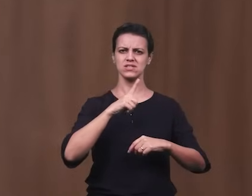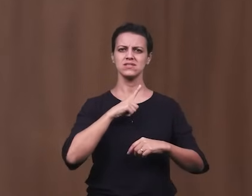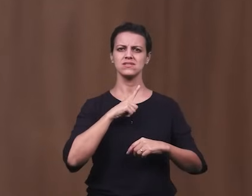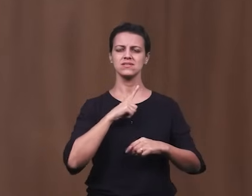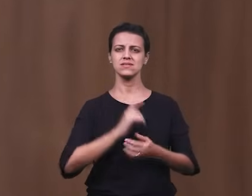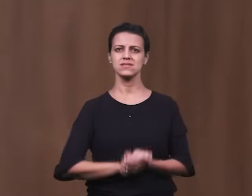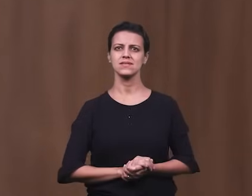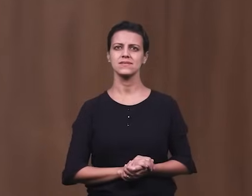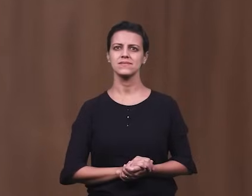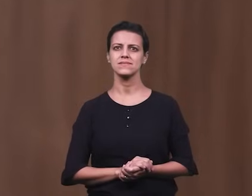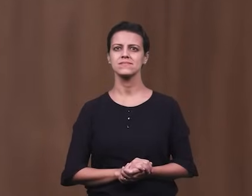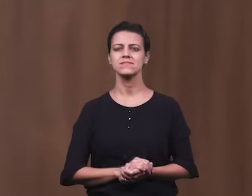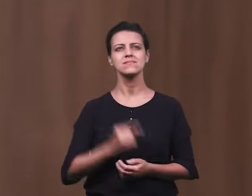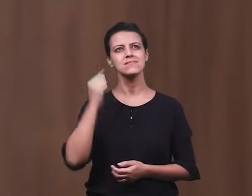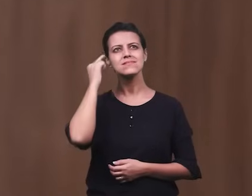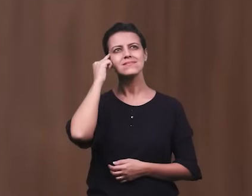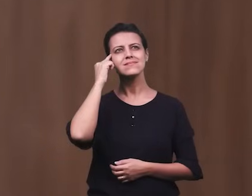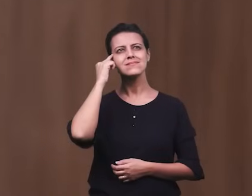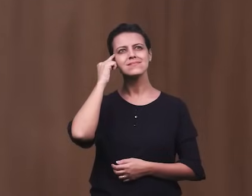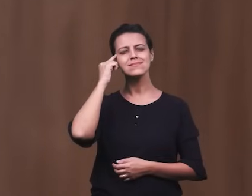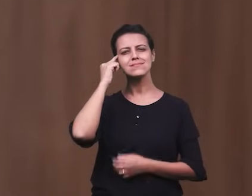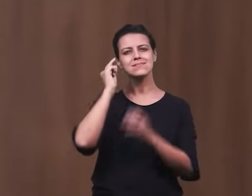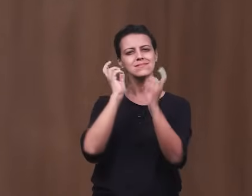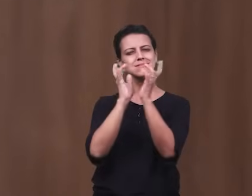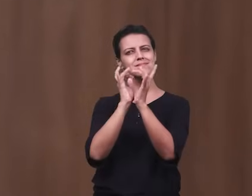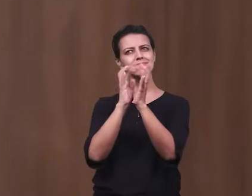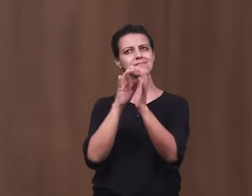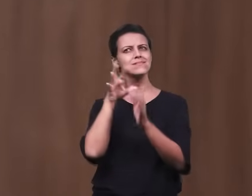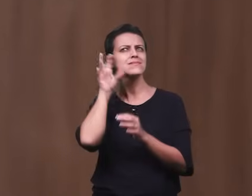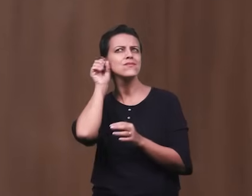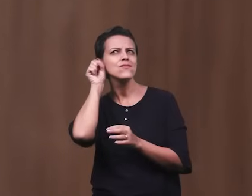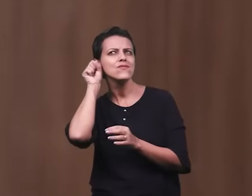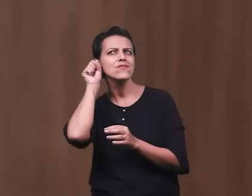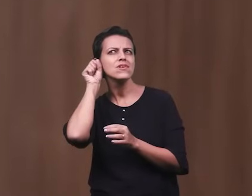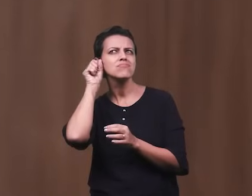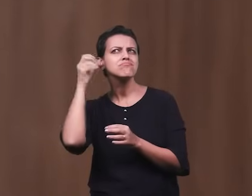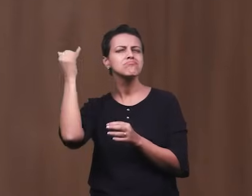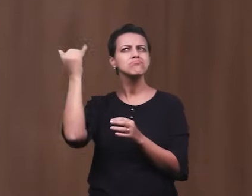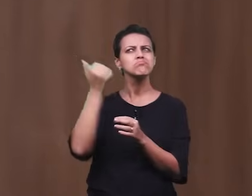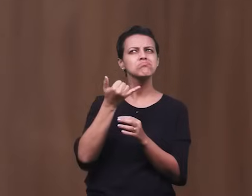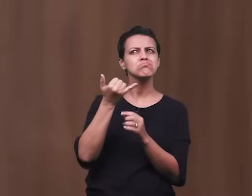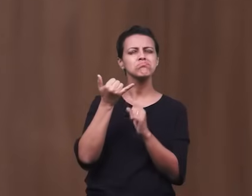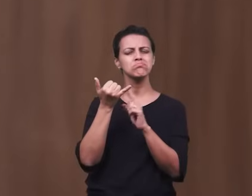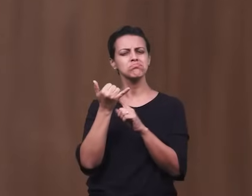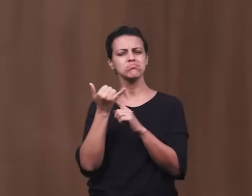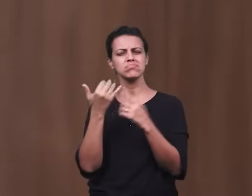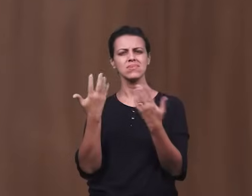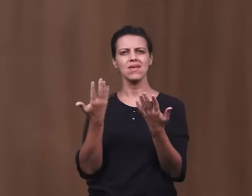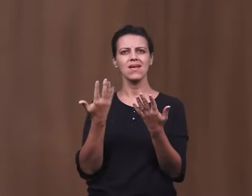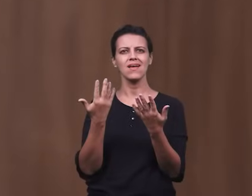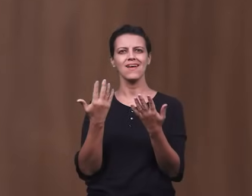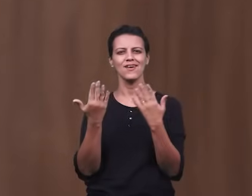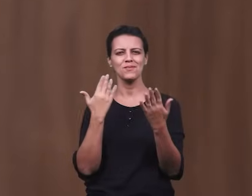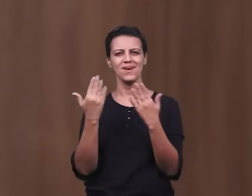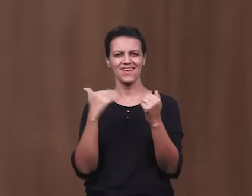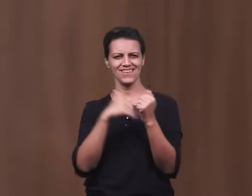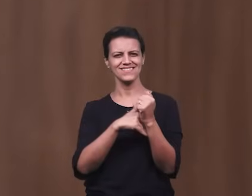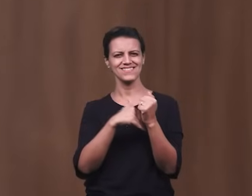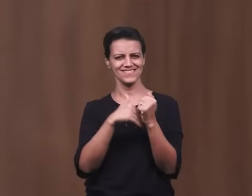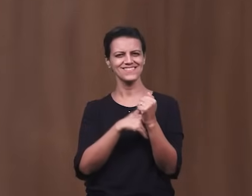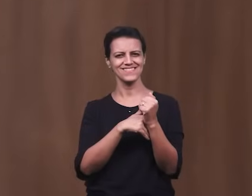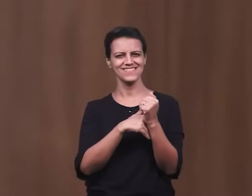obviamente, o nosso cérebro vai interpretar aquilo que nós ouvimos. Né? é aquele mistério, né? Que o pastor ele mostrou,